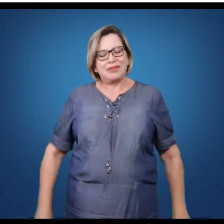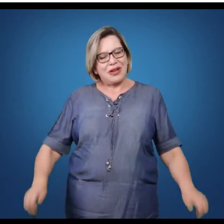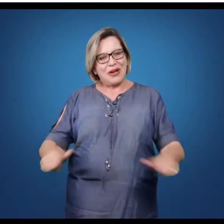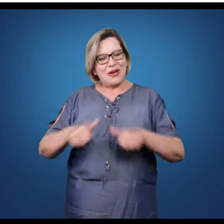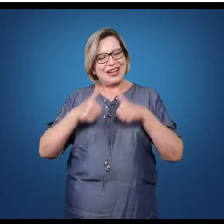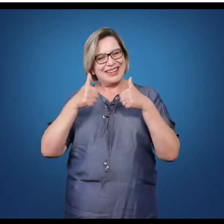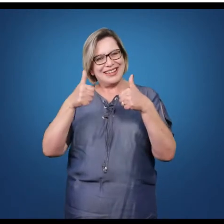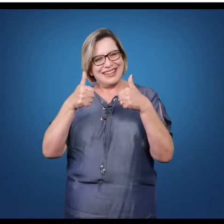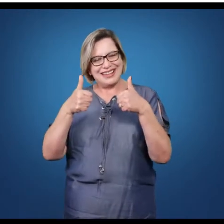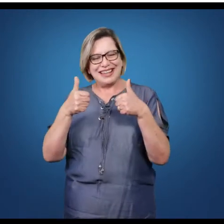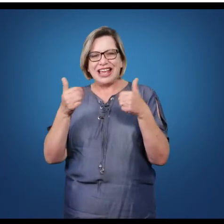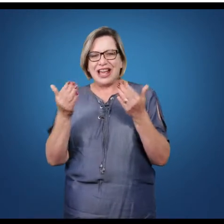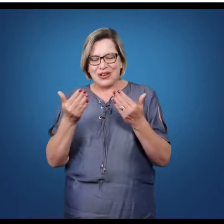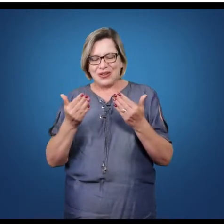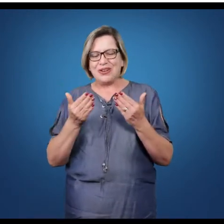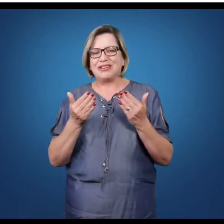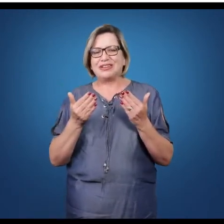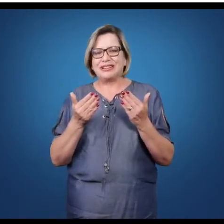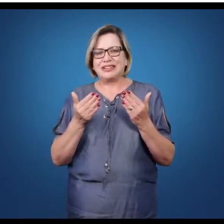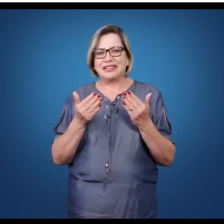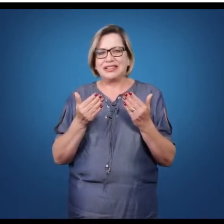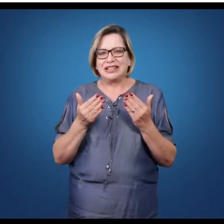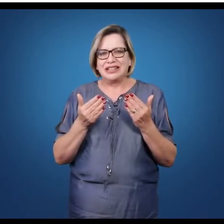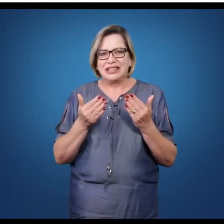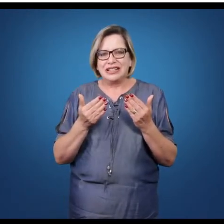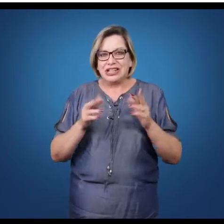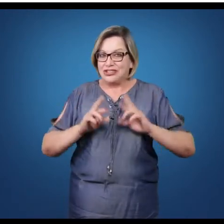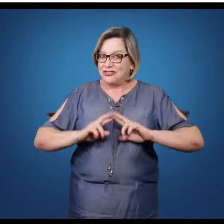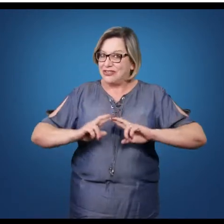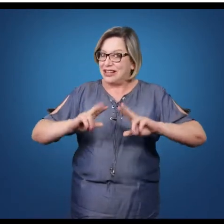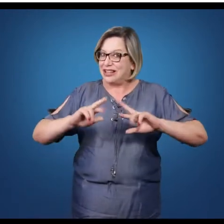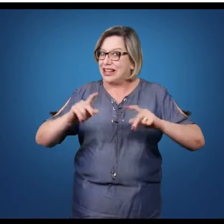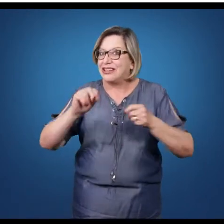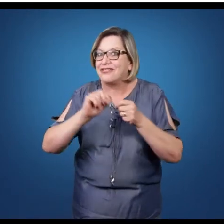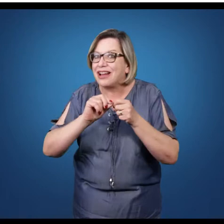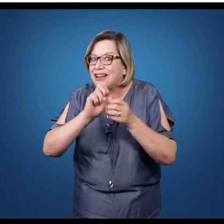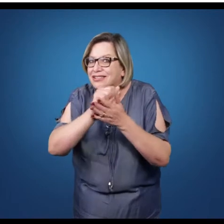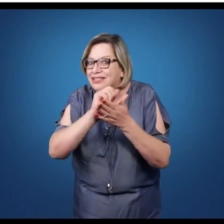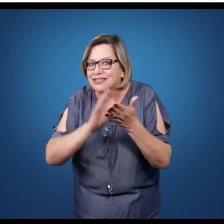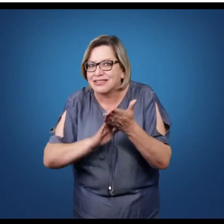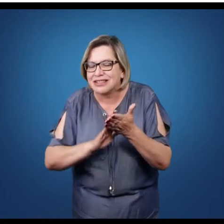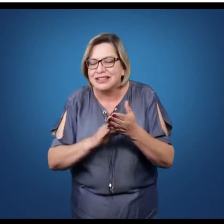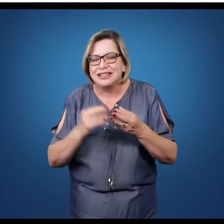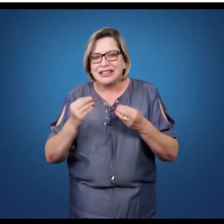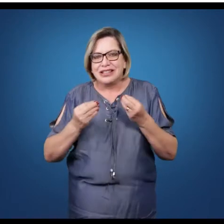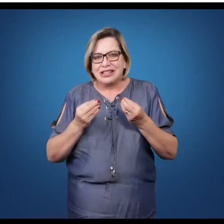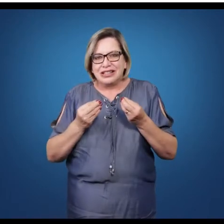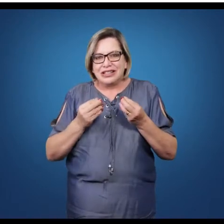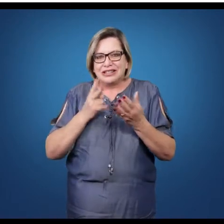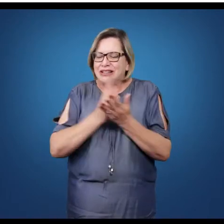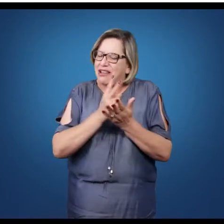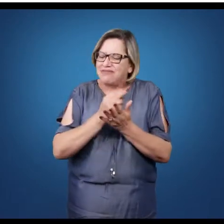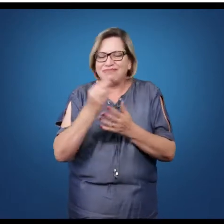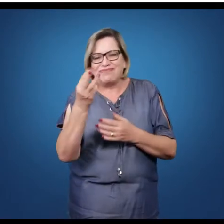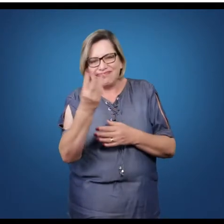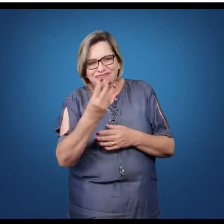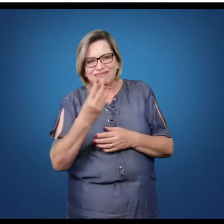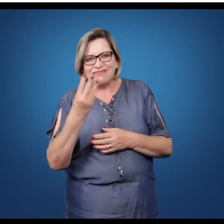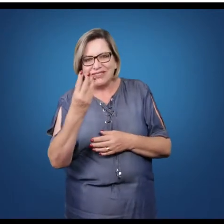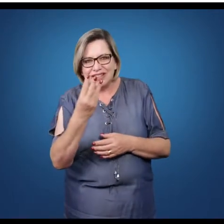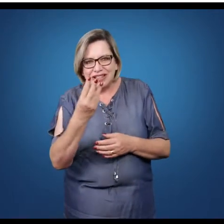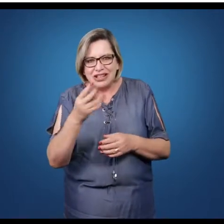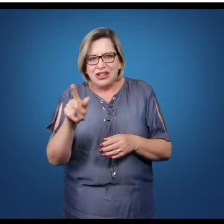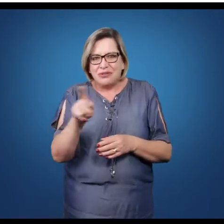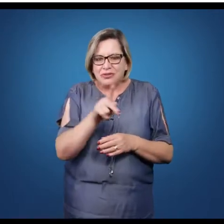Beleza, agora sim, ó. Aí a gente diversifica essa atividade. Continua nos trios.